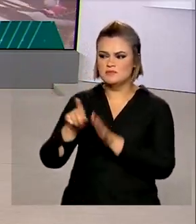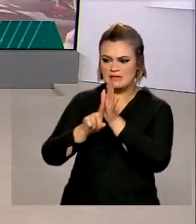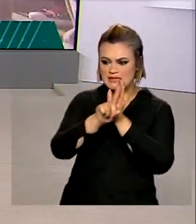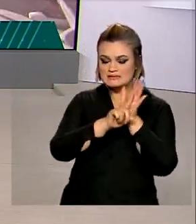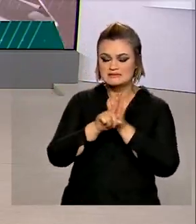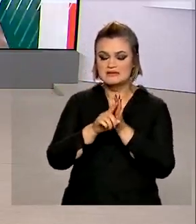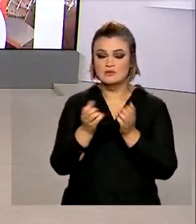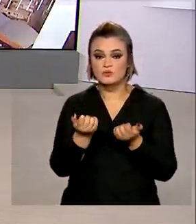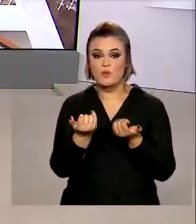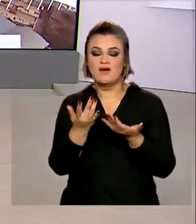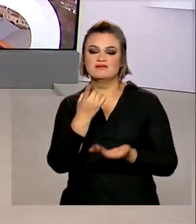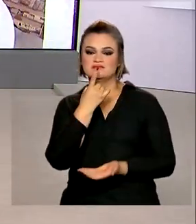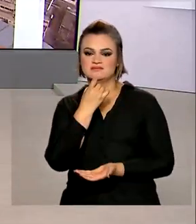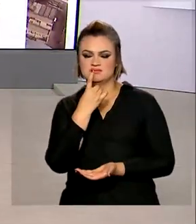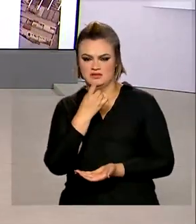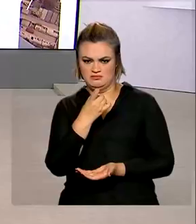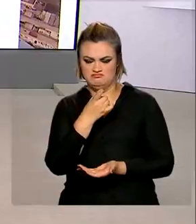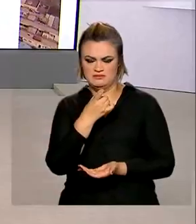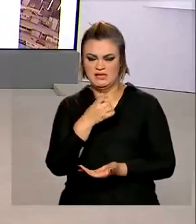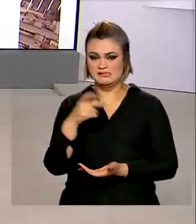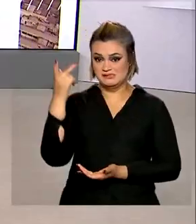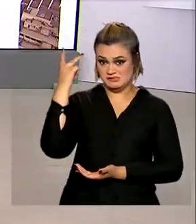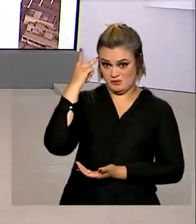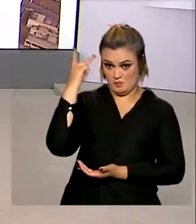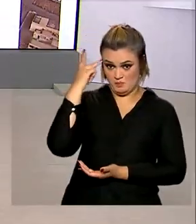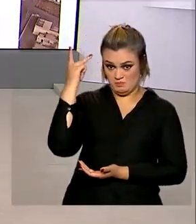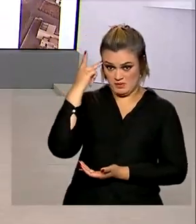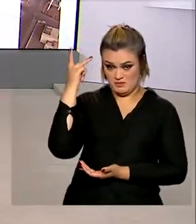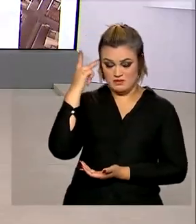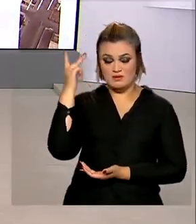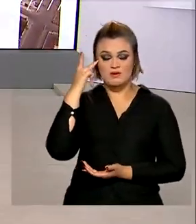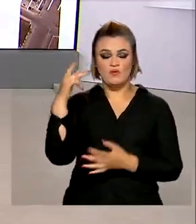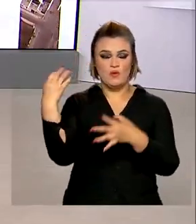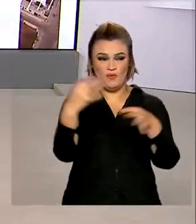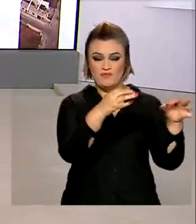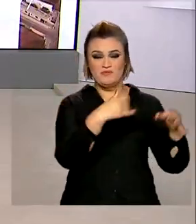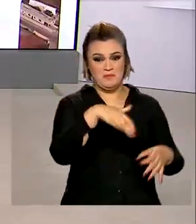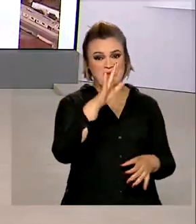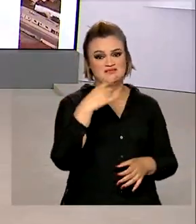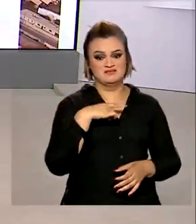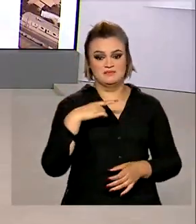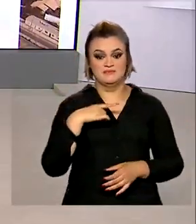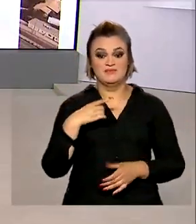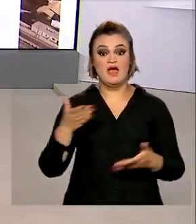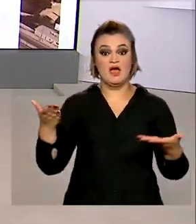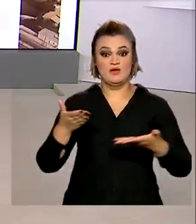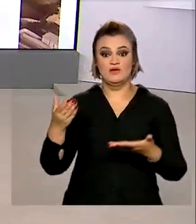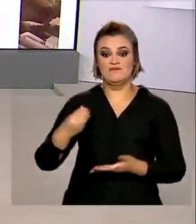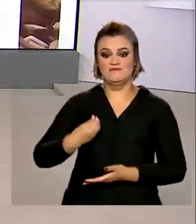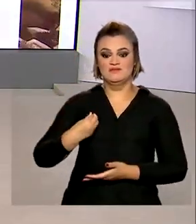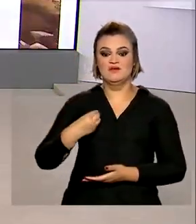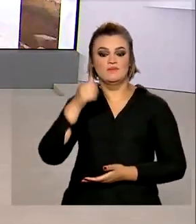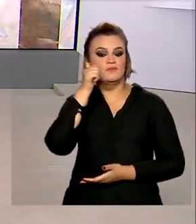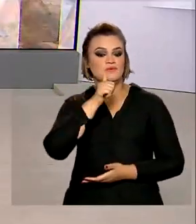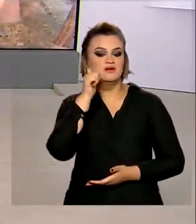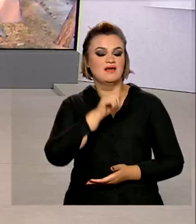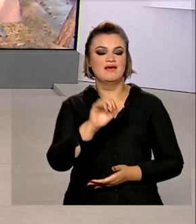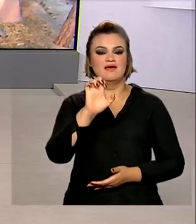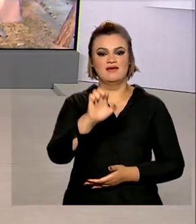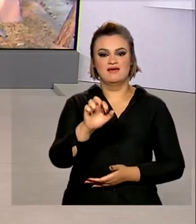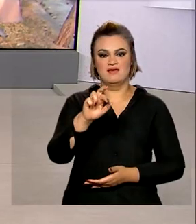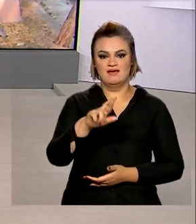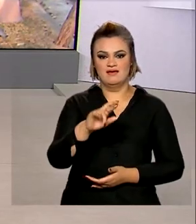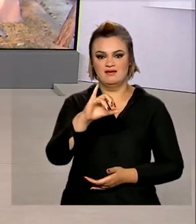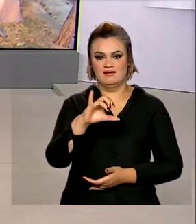de doadores de sangue. São Paulo concentra a maior parte dos casos. E é para lá que vamos agora conversar ao vivo com a repórter